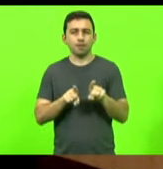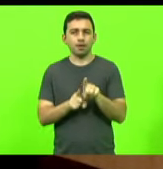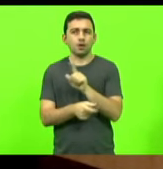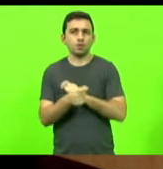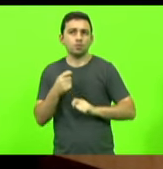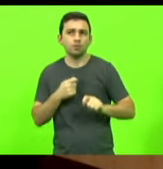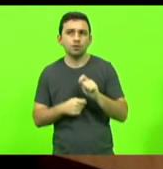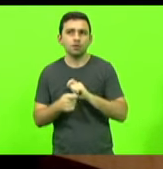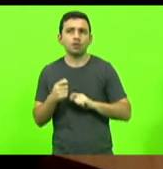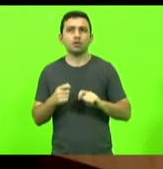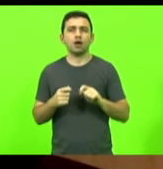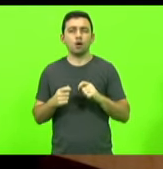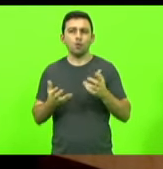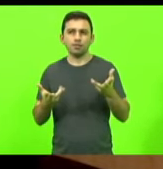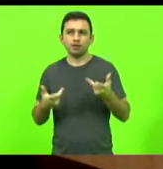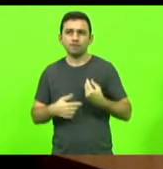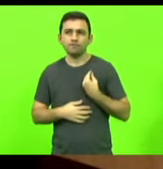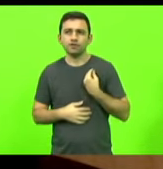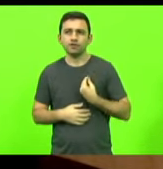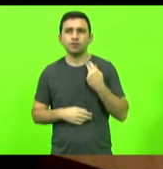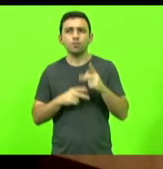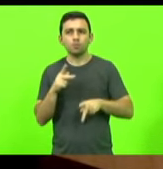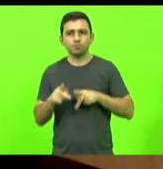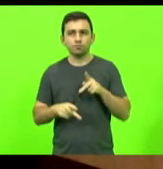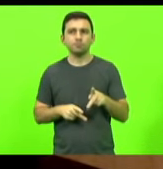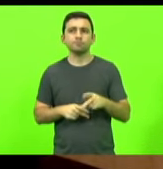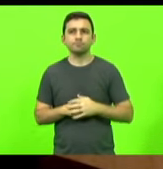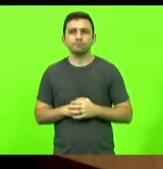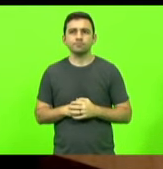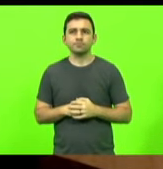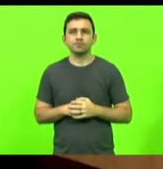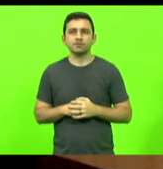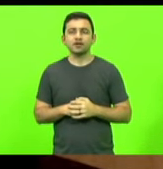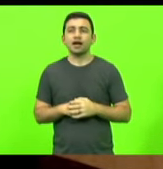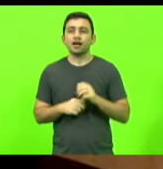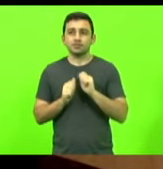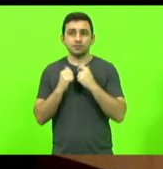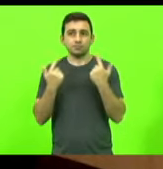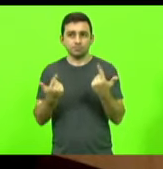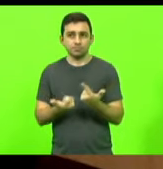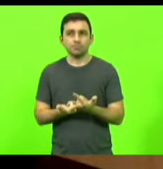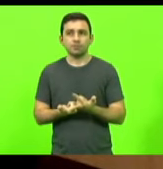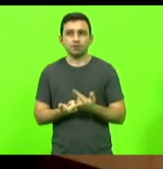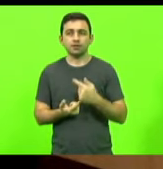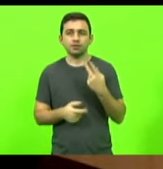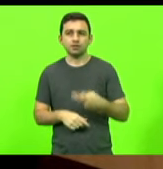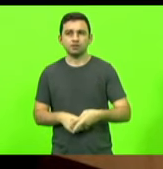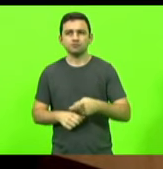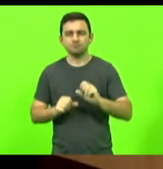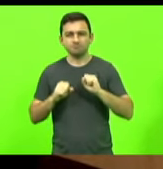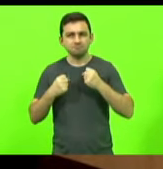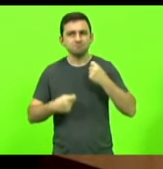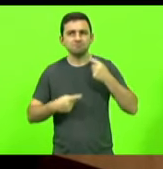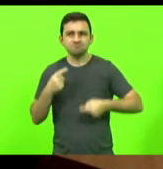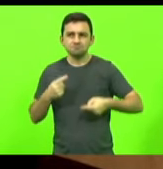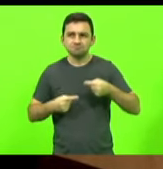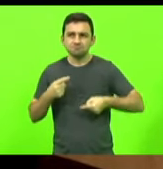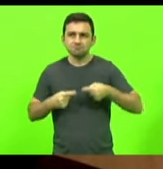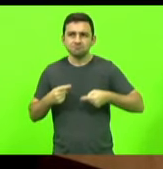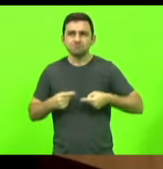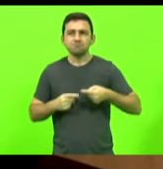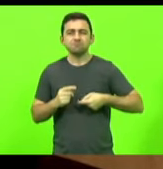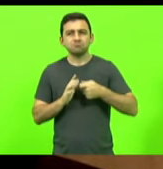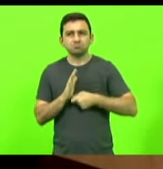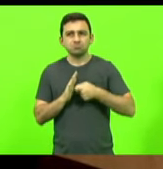economia, da qualidade de vida da nossa população. A Assembleia Legislativa tem feito um debate intenso, eu cumprimento o